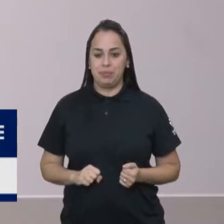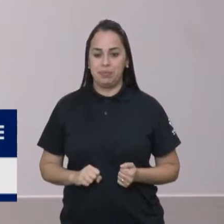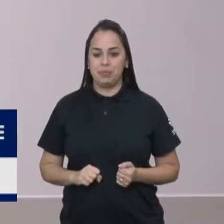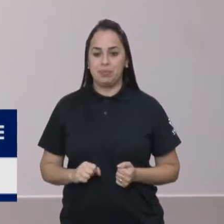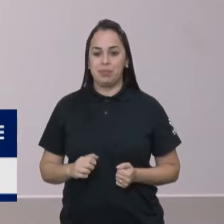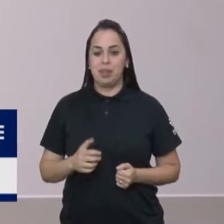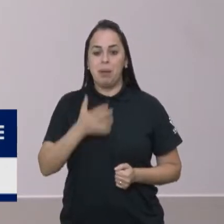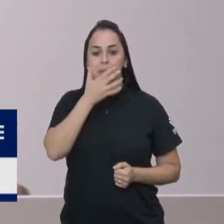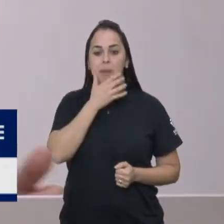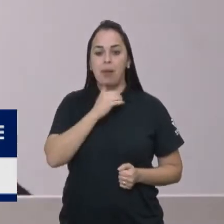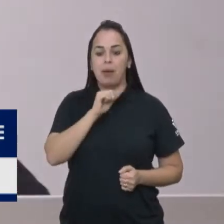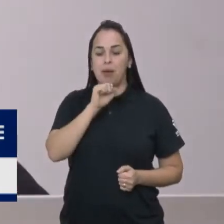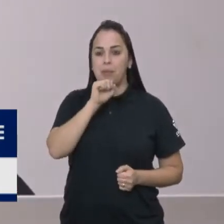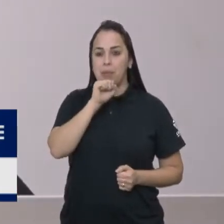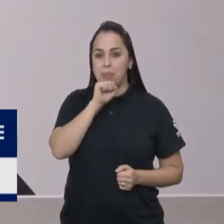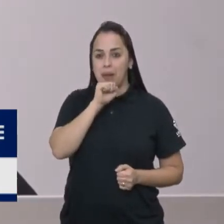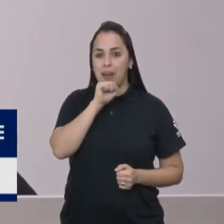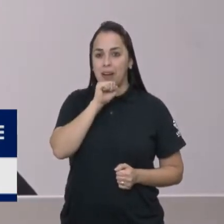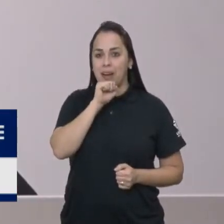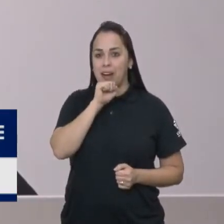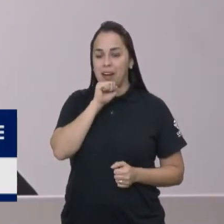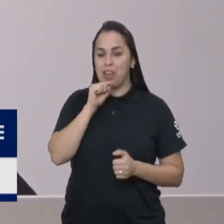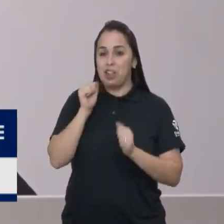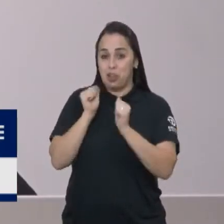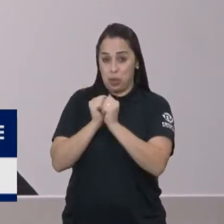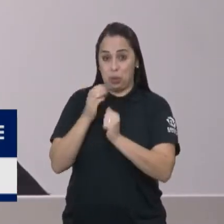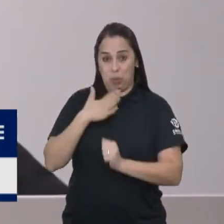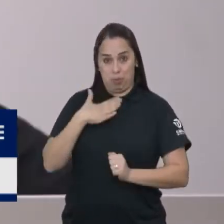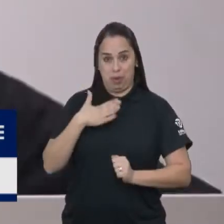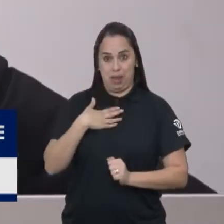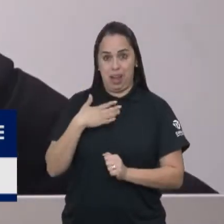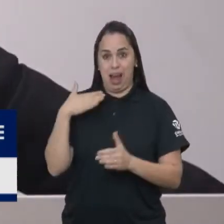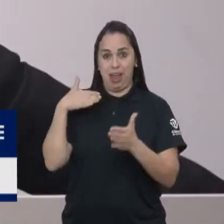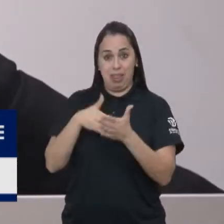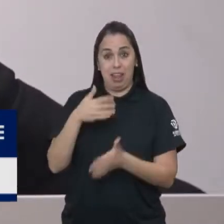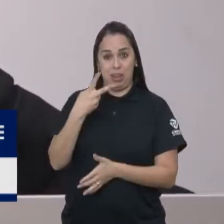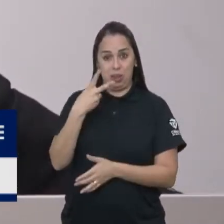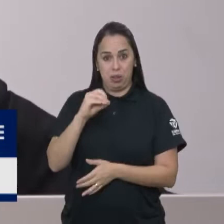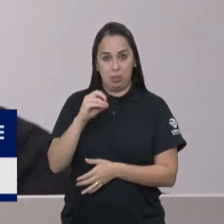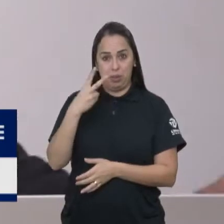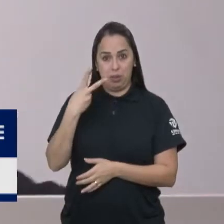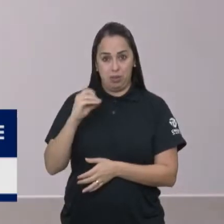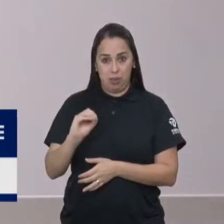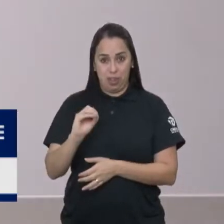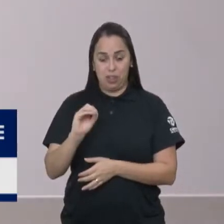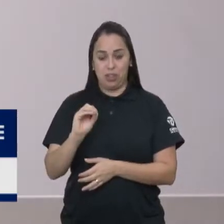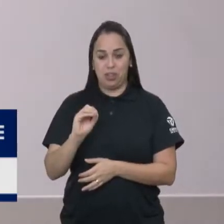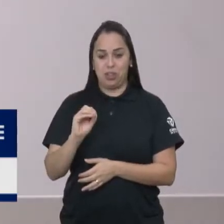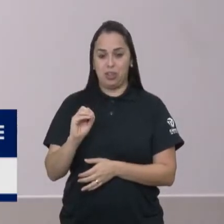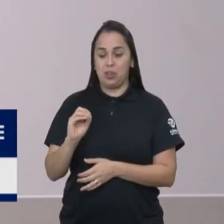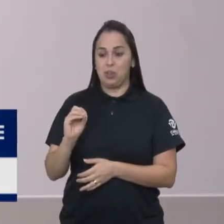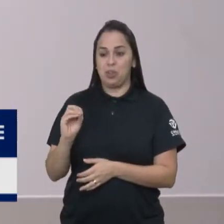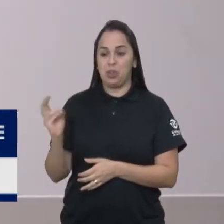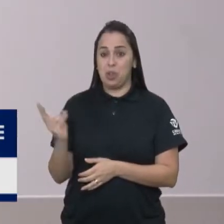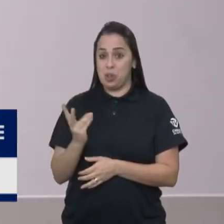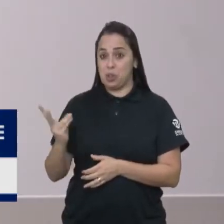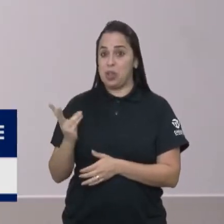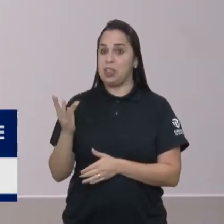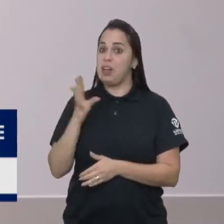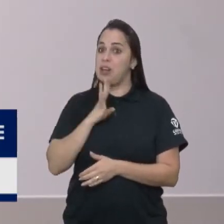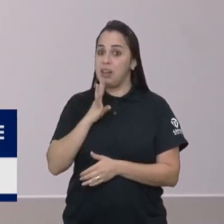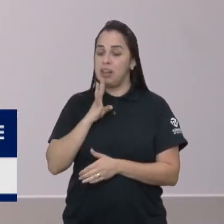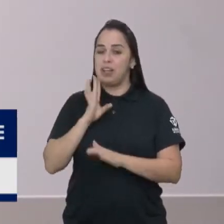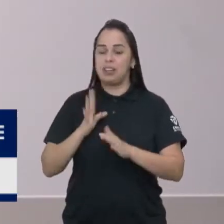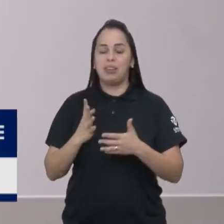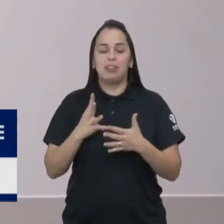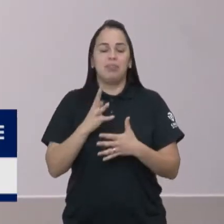meu pai esteve comigo até 2020. Vocês, muito amigo também, sempre conheceram. E esse amor que a gente tem para os